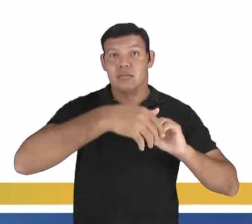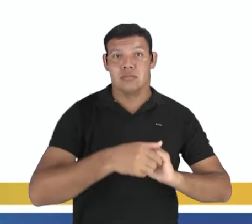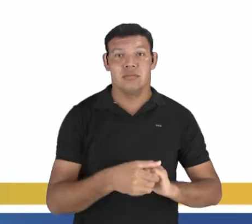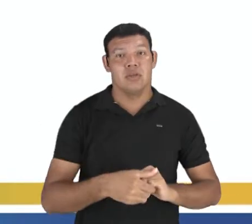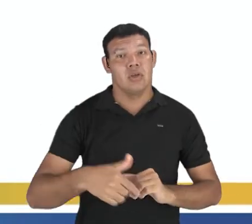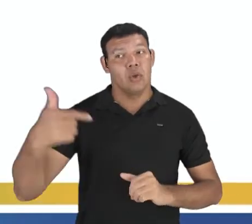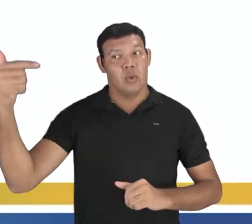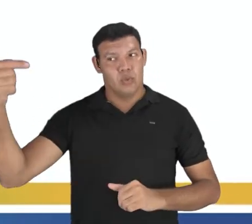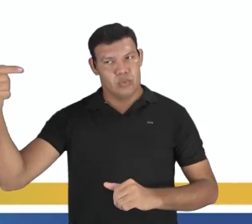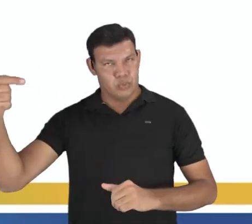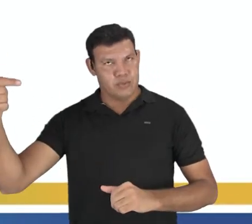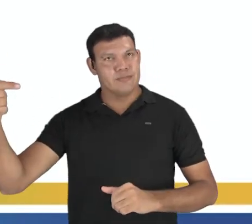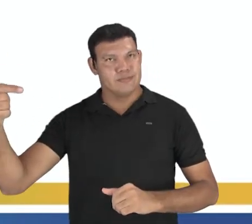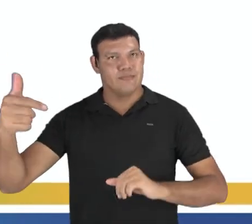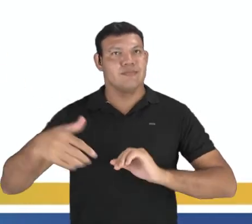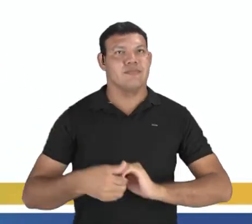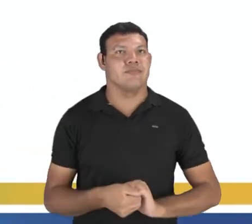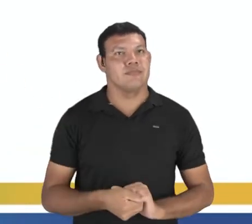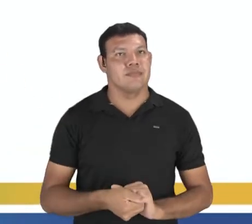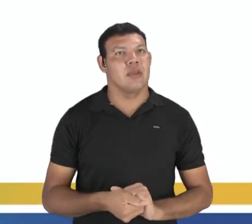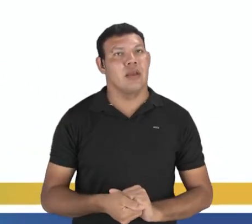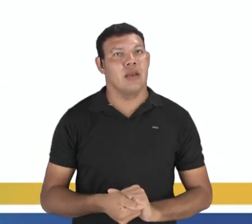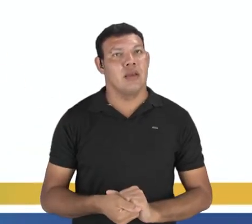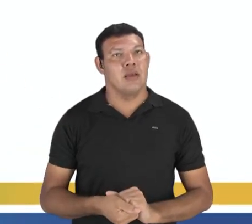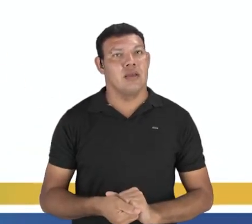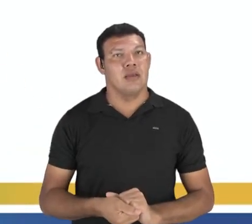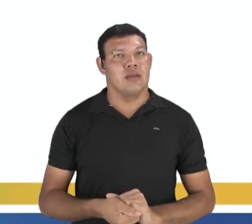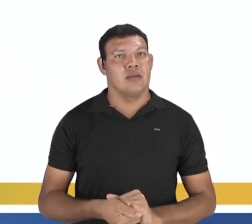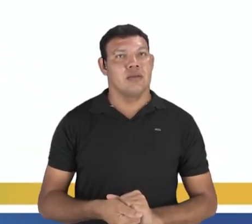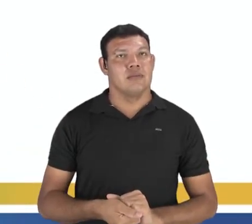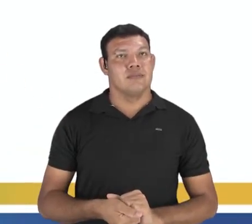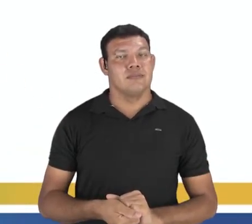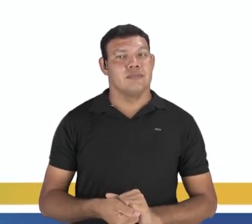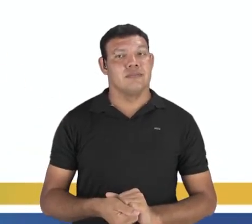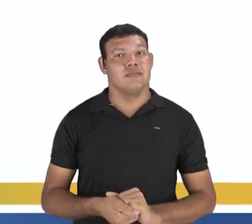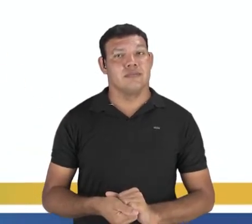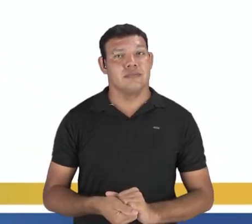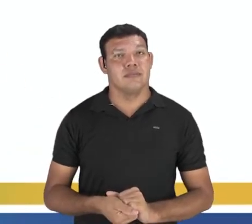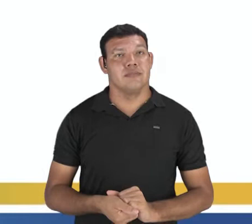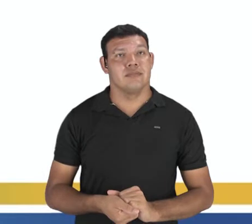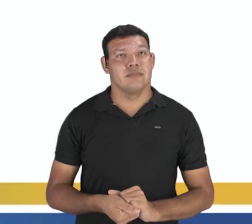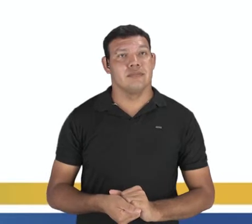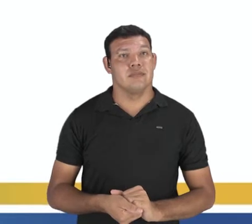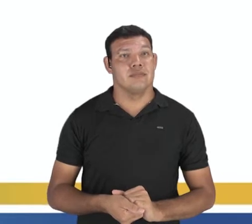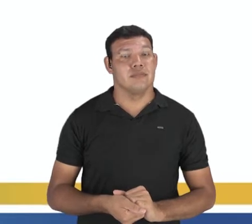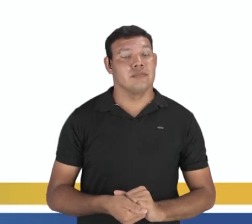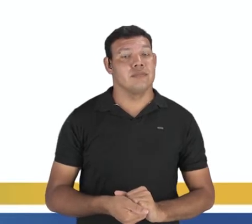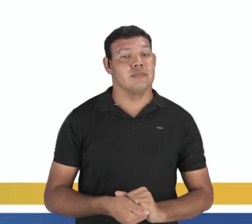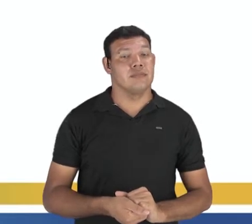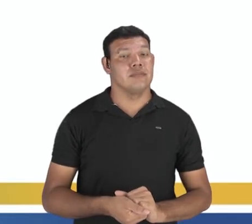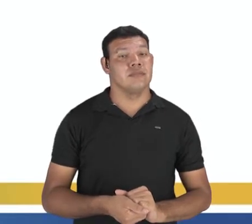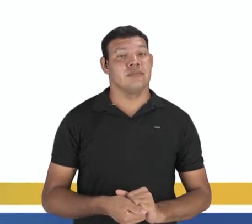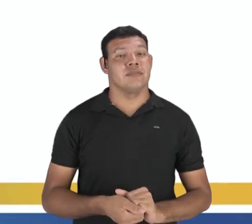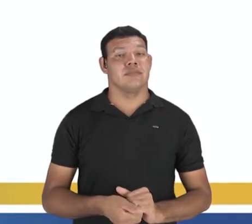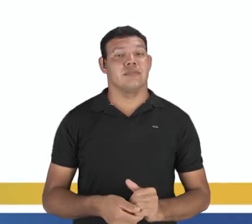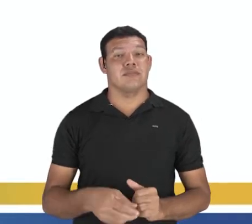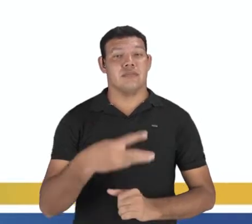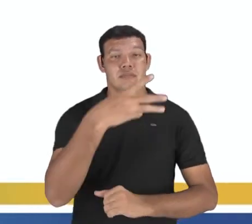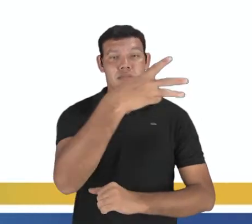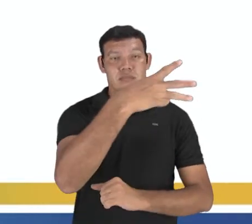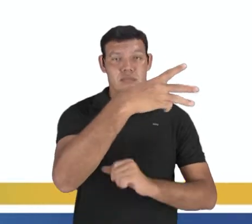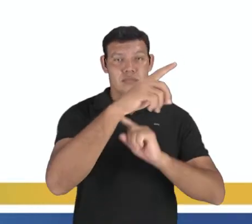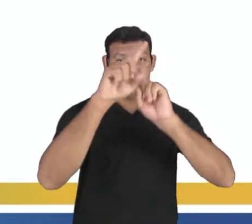segundo termo, para ser mais exato, e que nós devemos trabalhar nela, que é 3 vezes 50 e 3 vezes